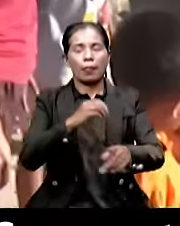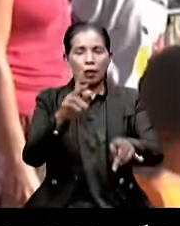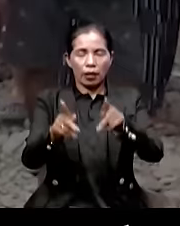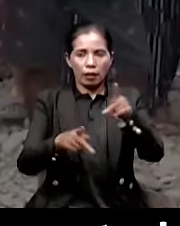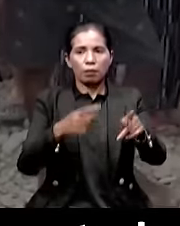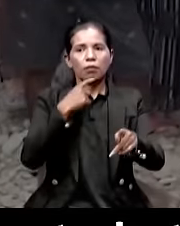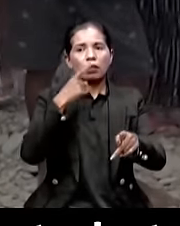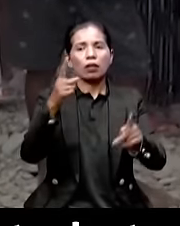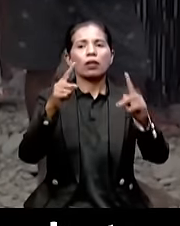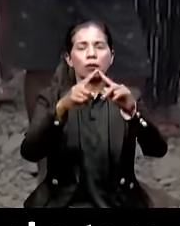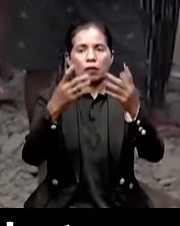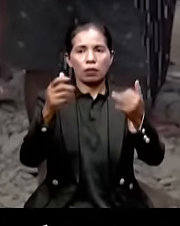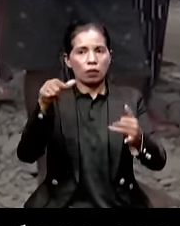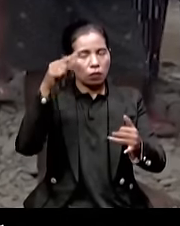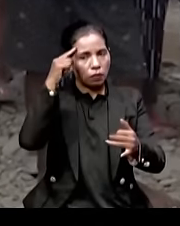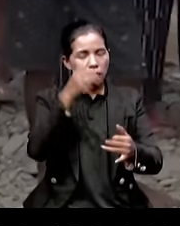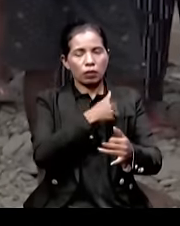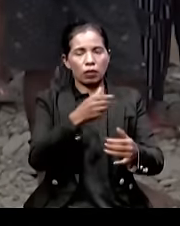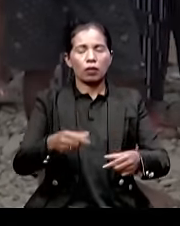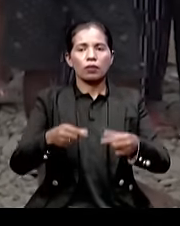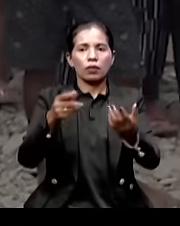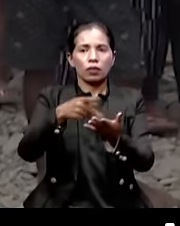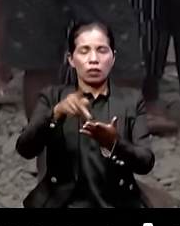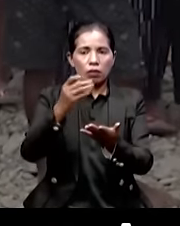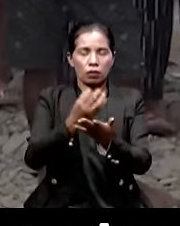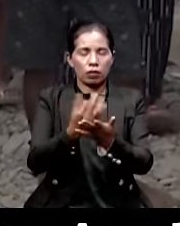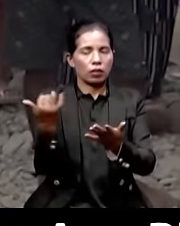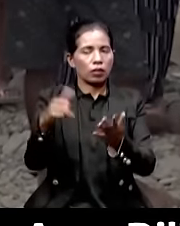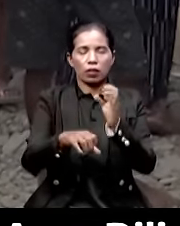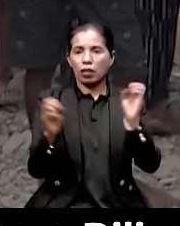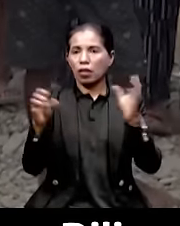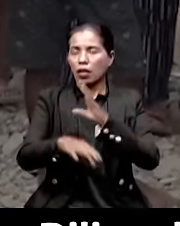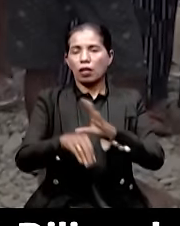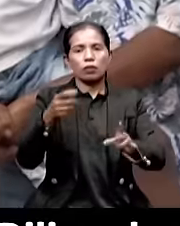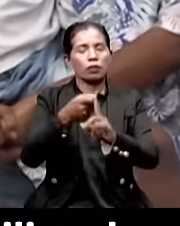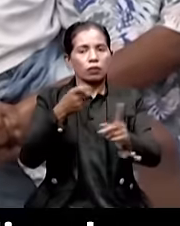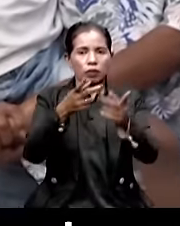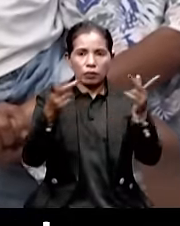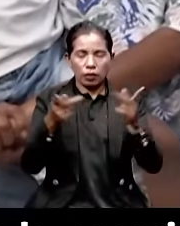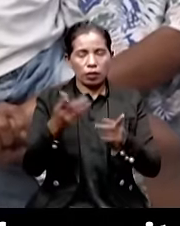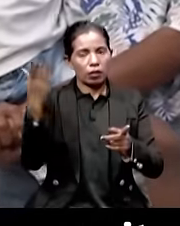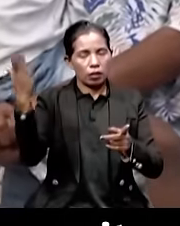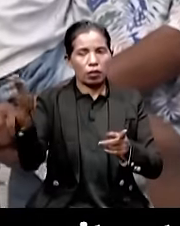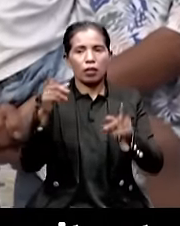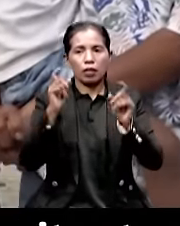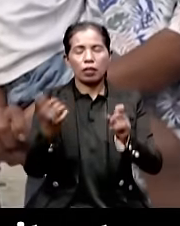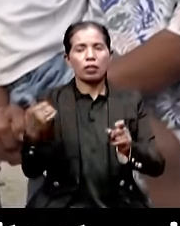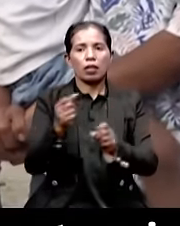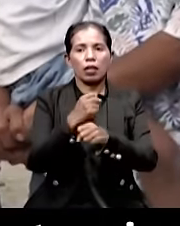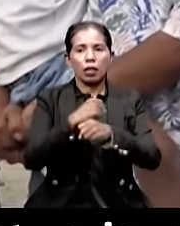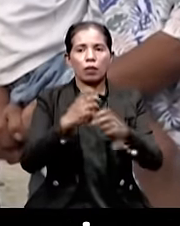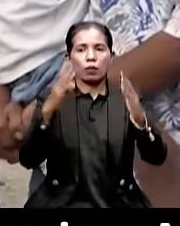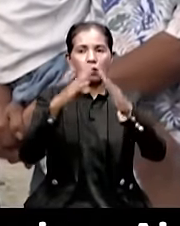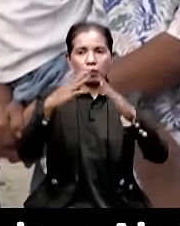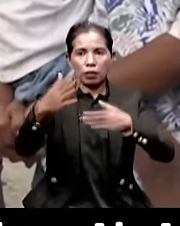comunidade afirma to agora governo será fo indemnização nune sira selesai usi fatin refere no banheiro governo rasai obrigatório maksira sai hari